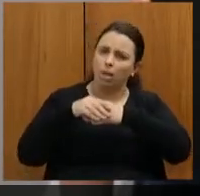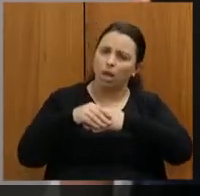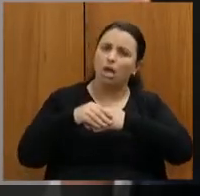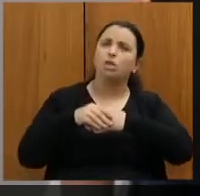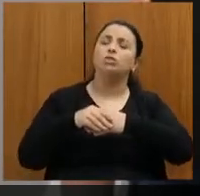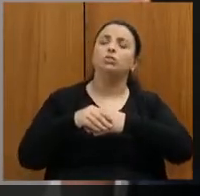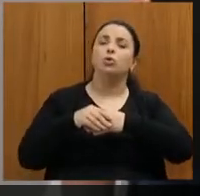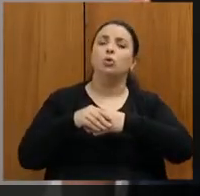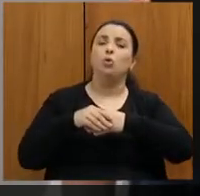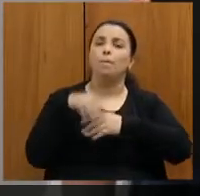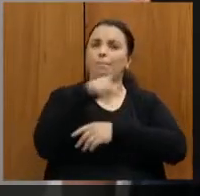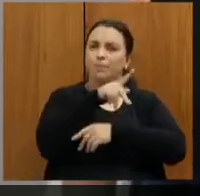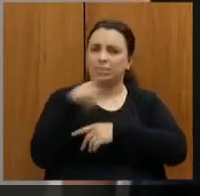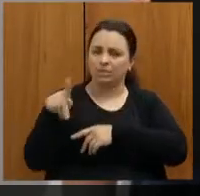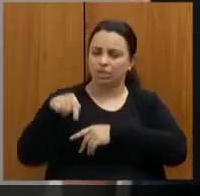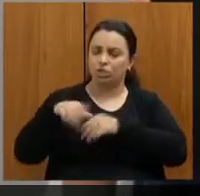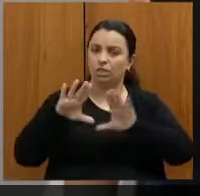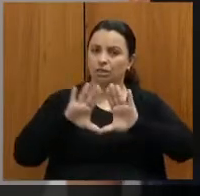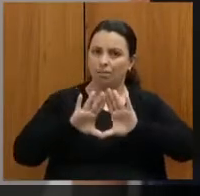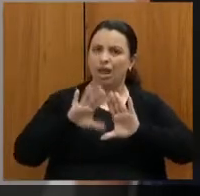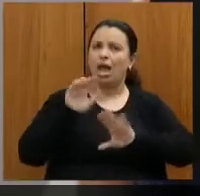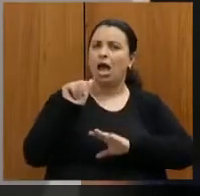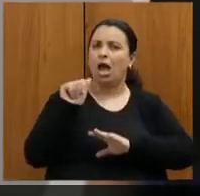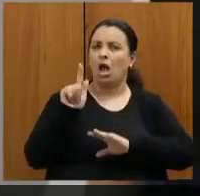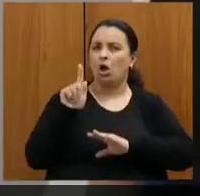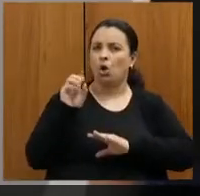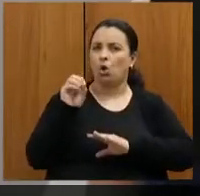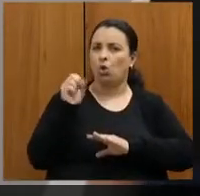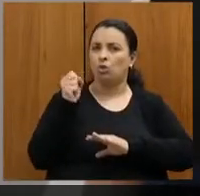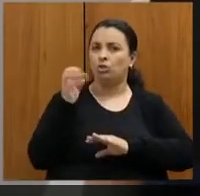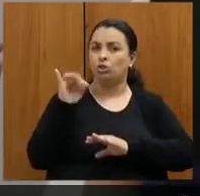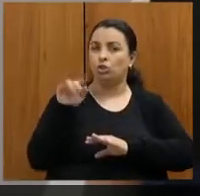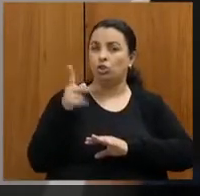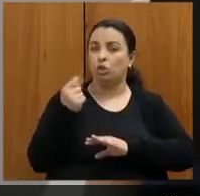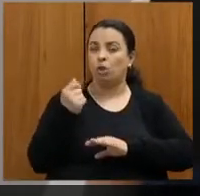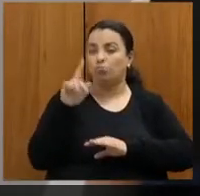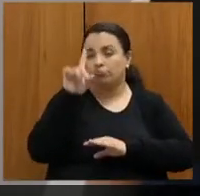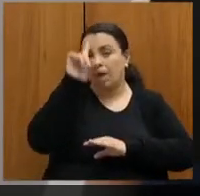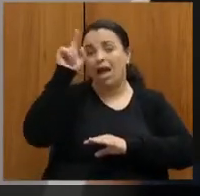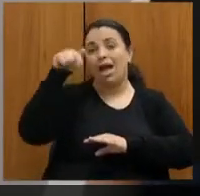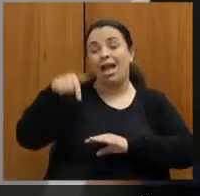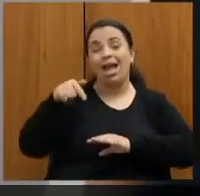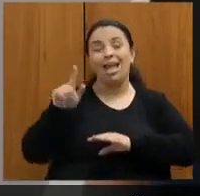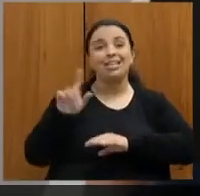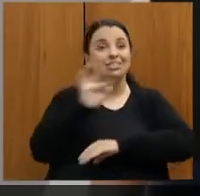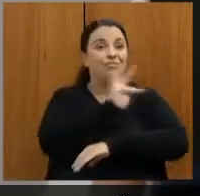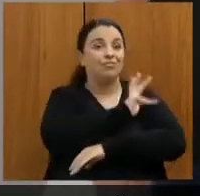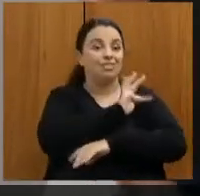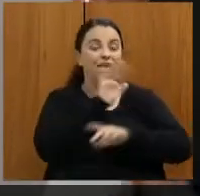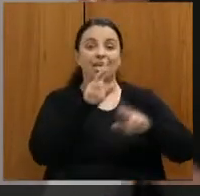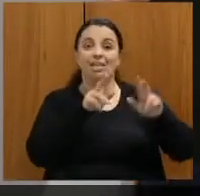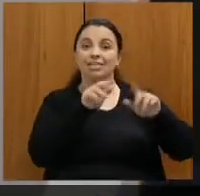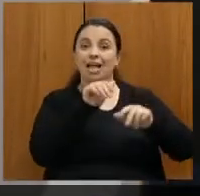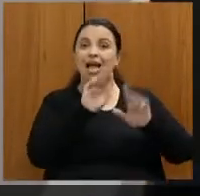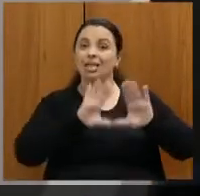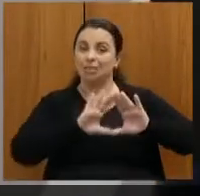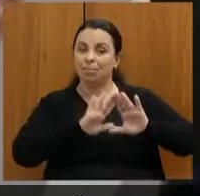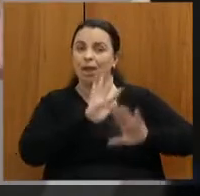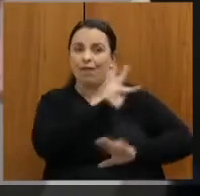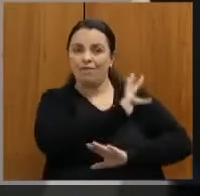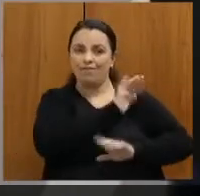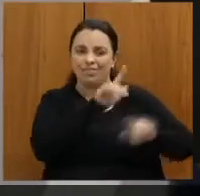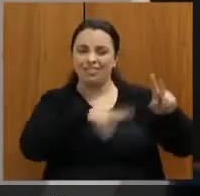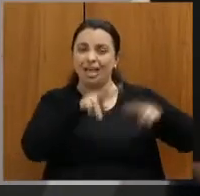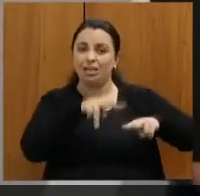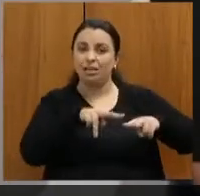deputado Agostinho Patrus a criação e de toda a equipe o som da Assembleia fiscaliza que aproxima o governo a próxima executivo e legislativo